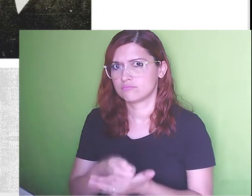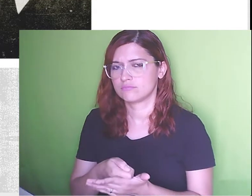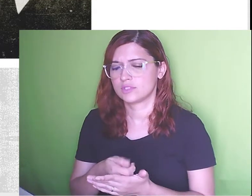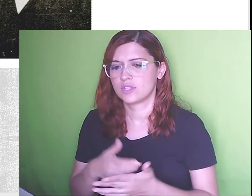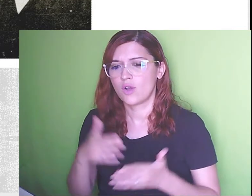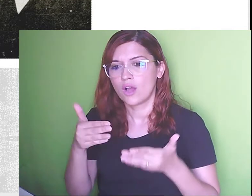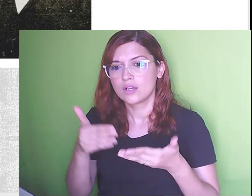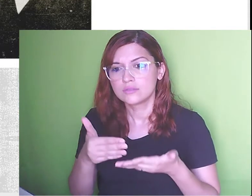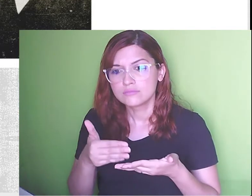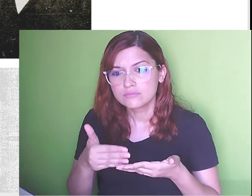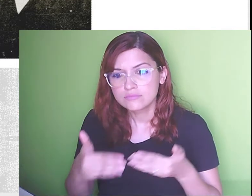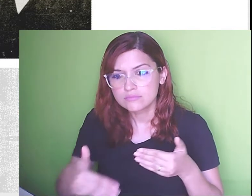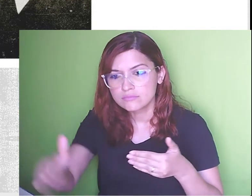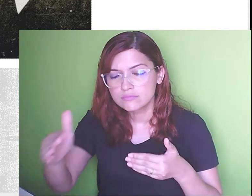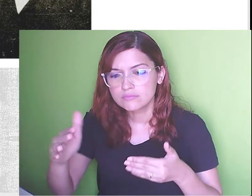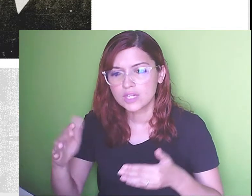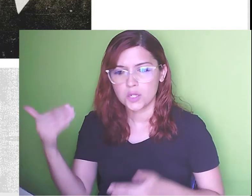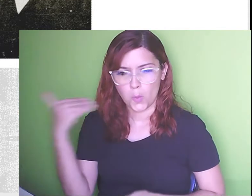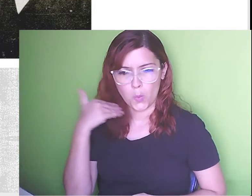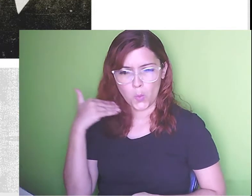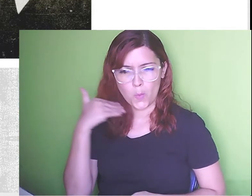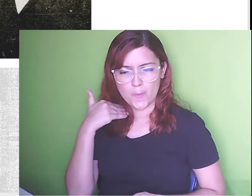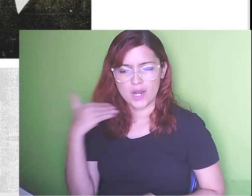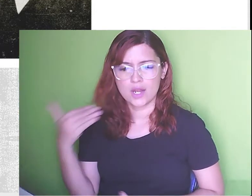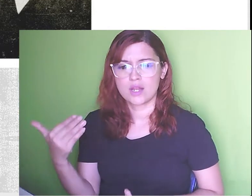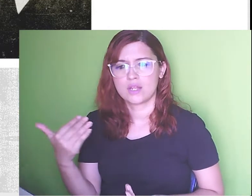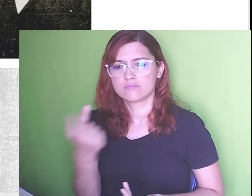Então, ele determinou que